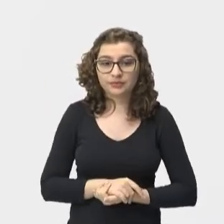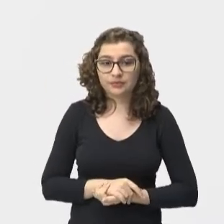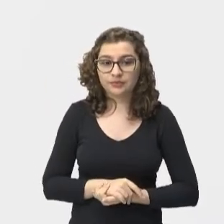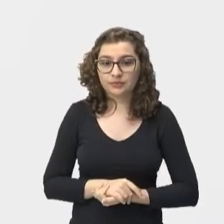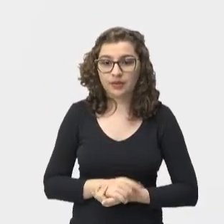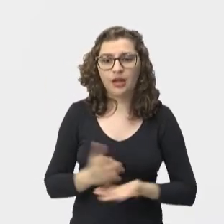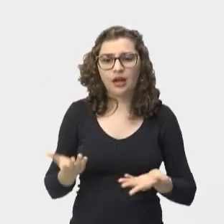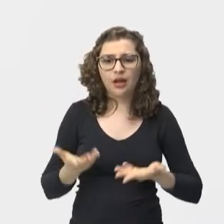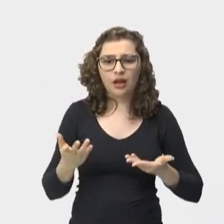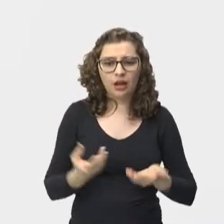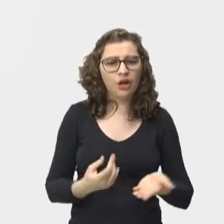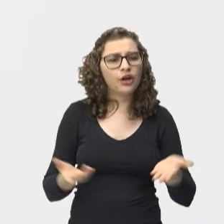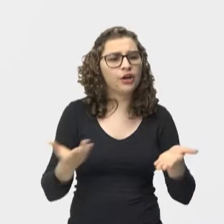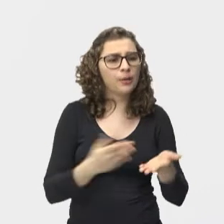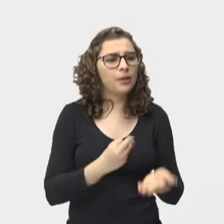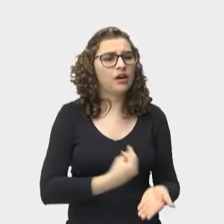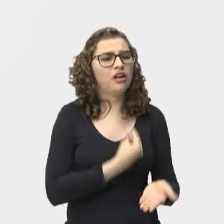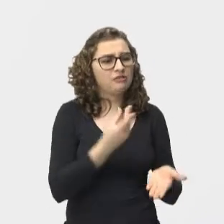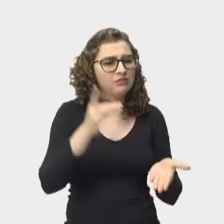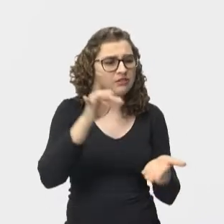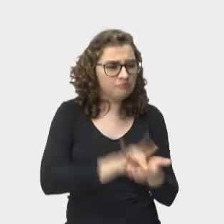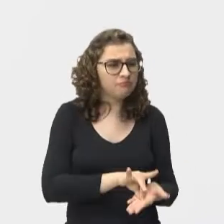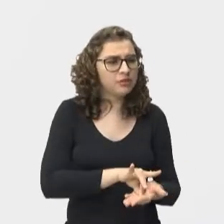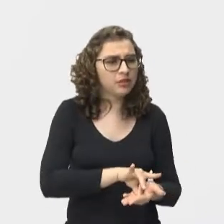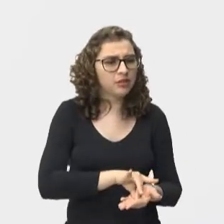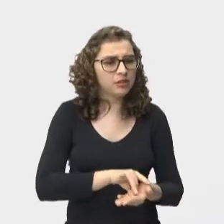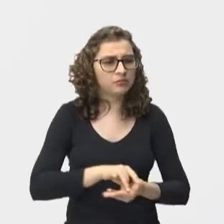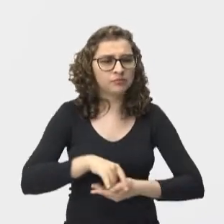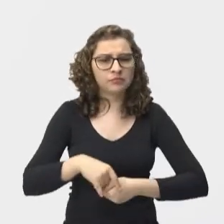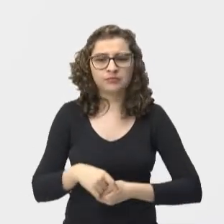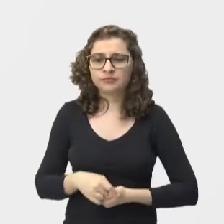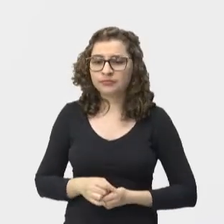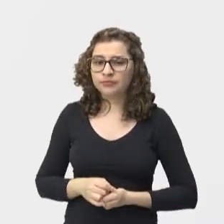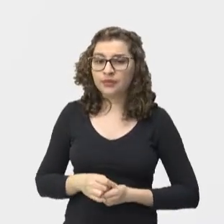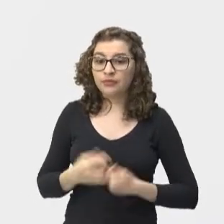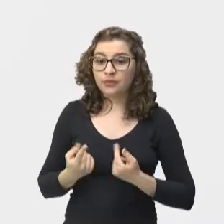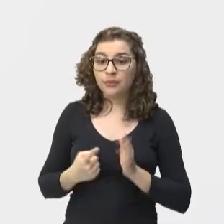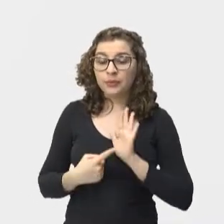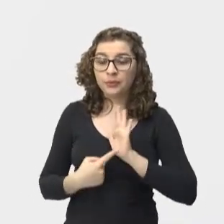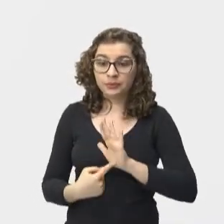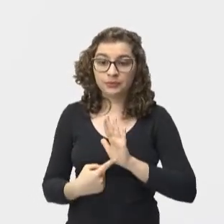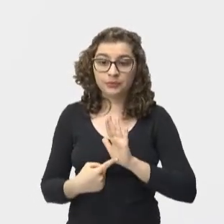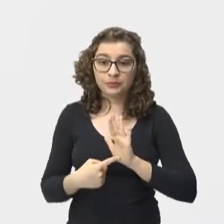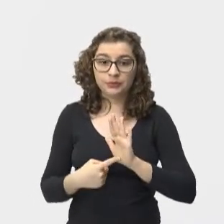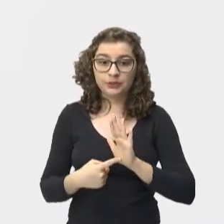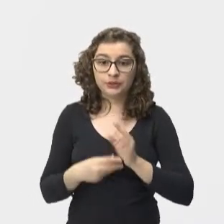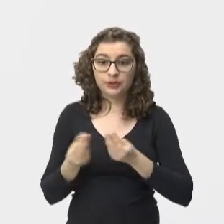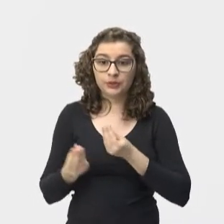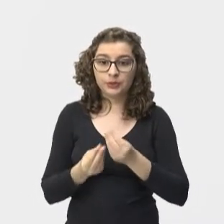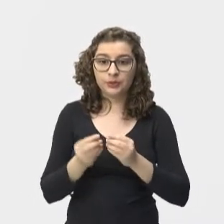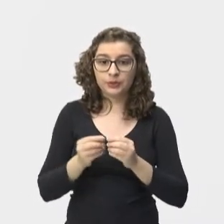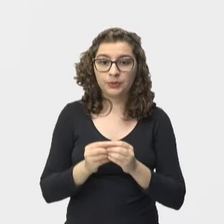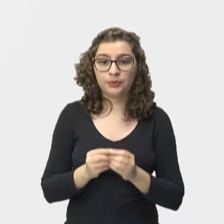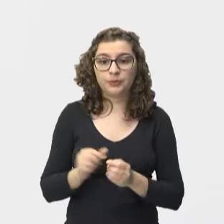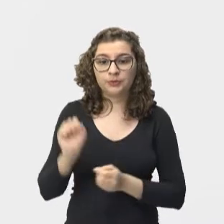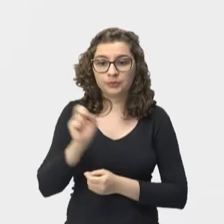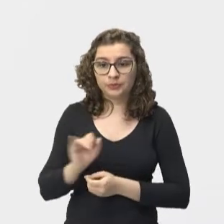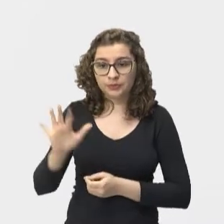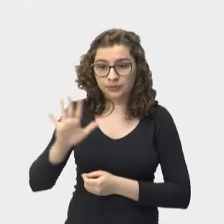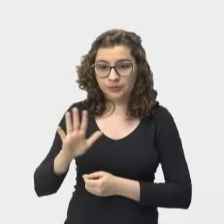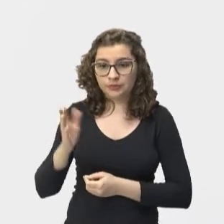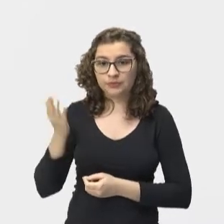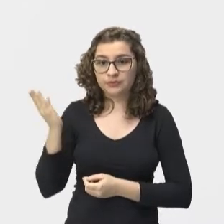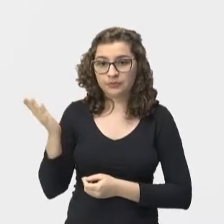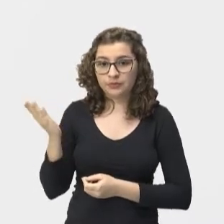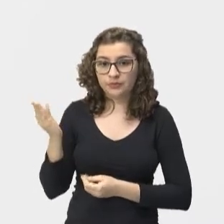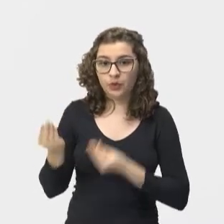em prática, vai colocar a mão na massa. E aí nós trouxemos um esqueminha que explica bem todo esse